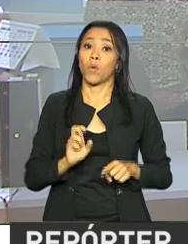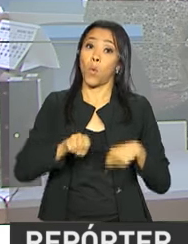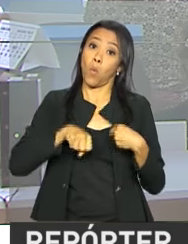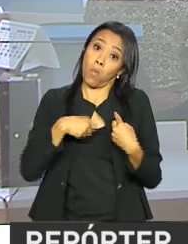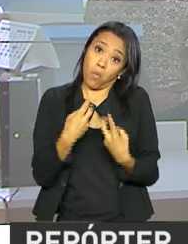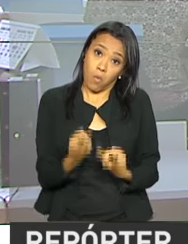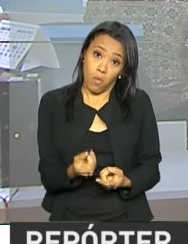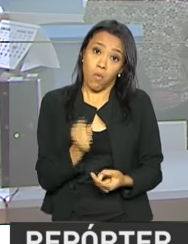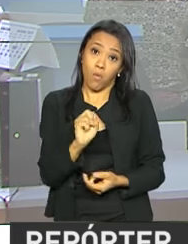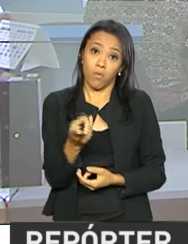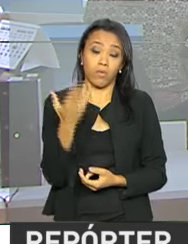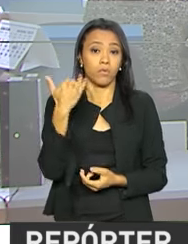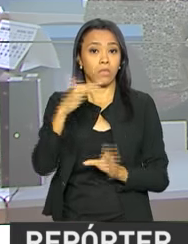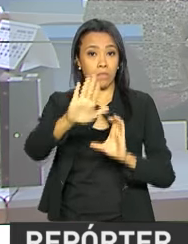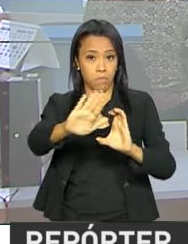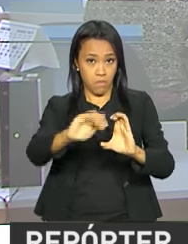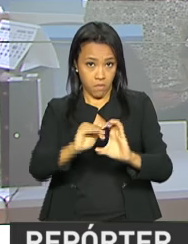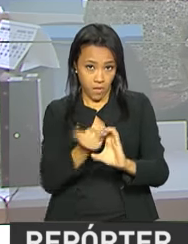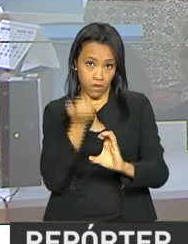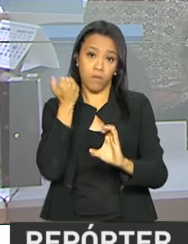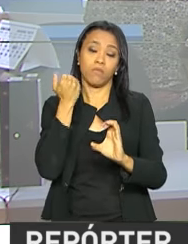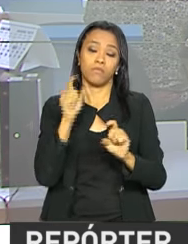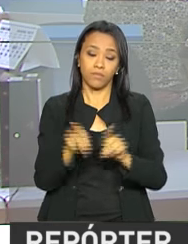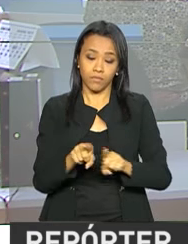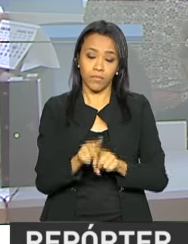ou pelo e-mail ouvidoria@mec.gov.br.